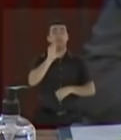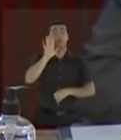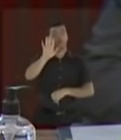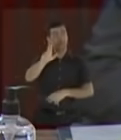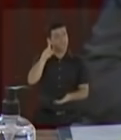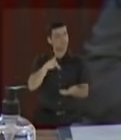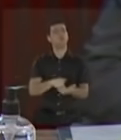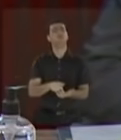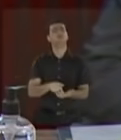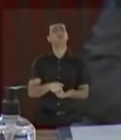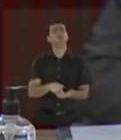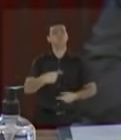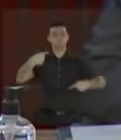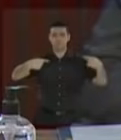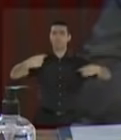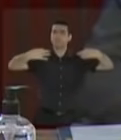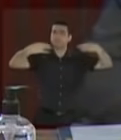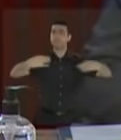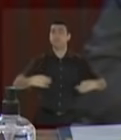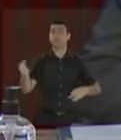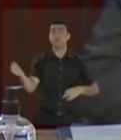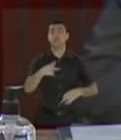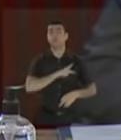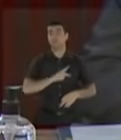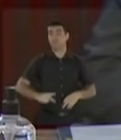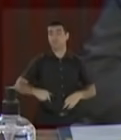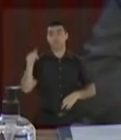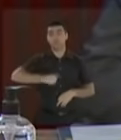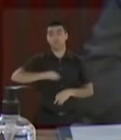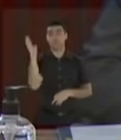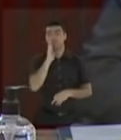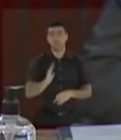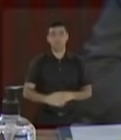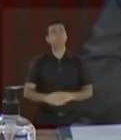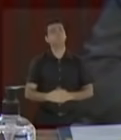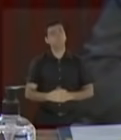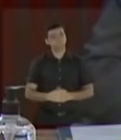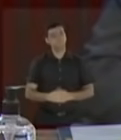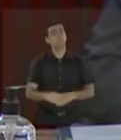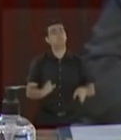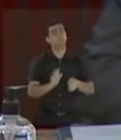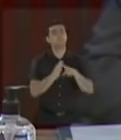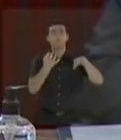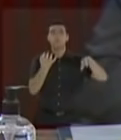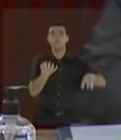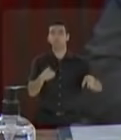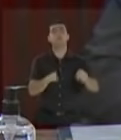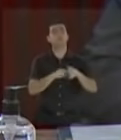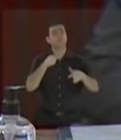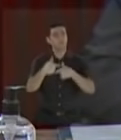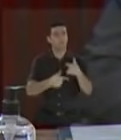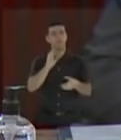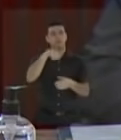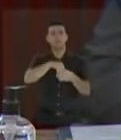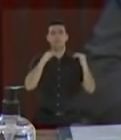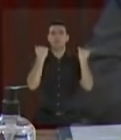é realmente está promovendo aí todo todo essa reunião auditagem das urnas para